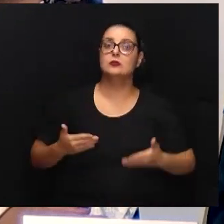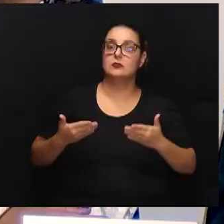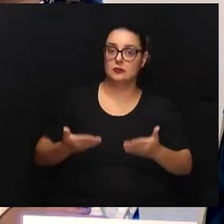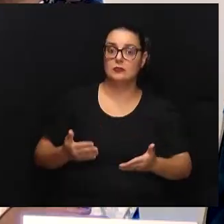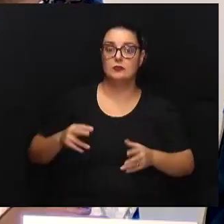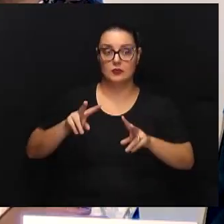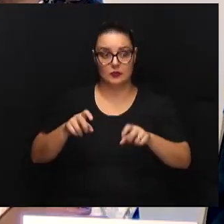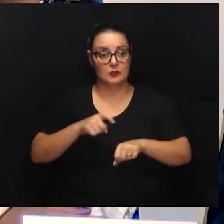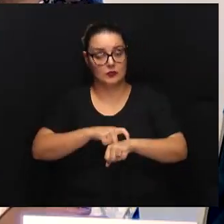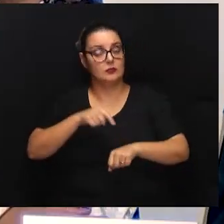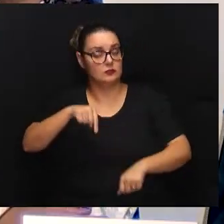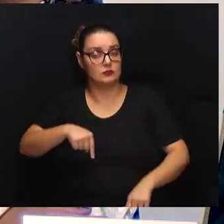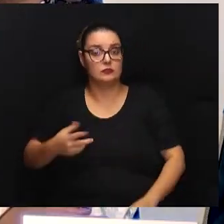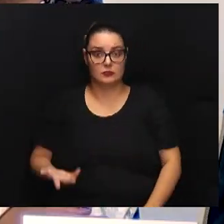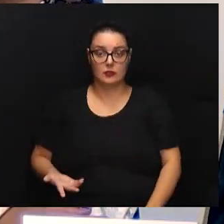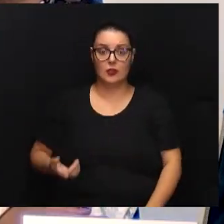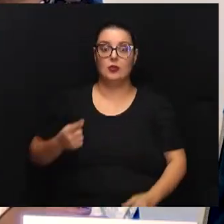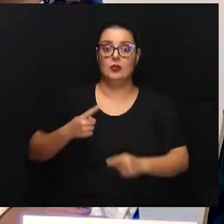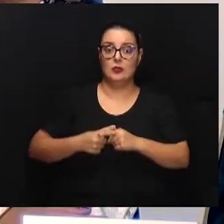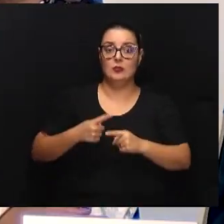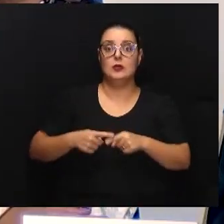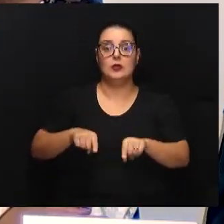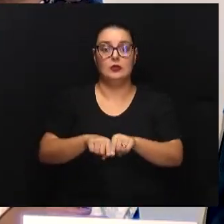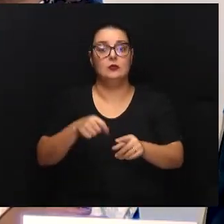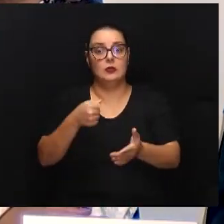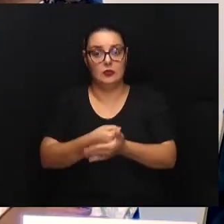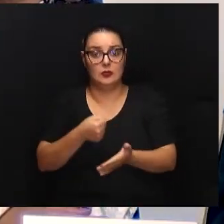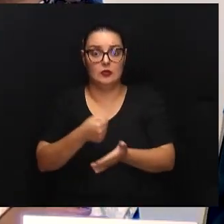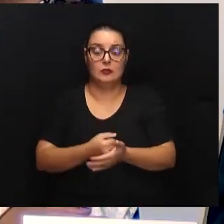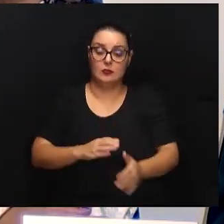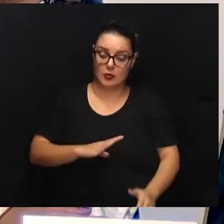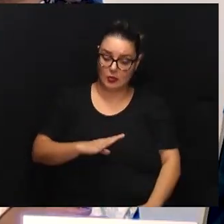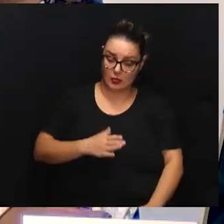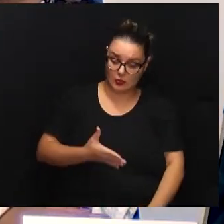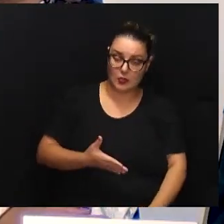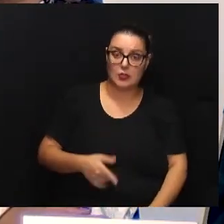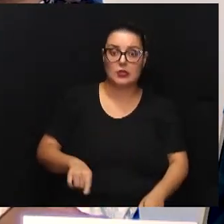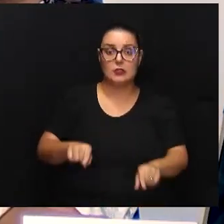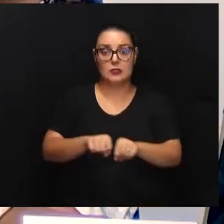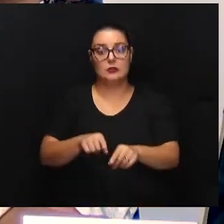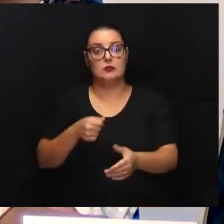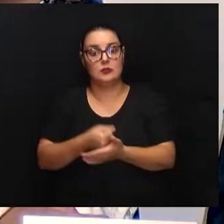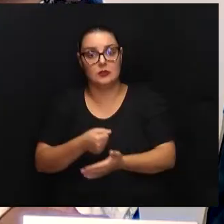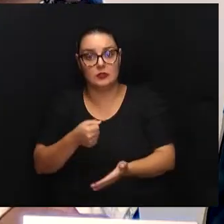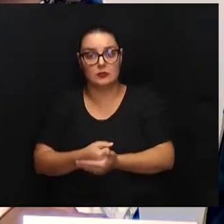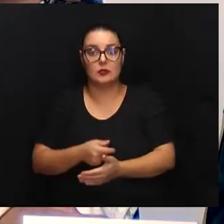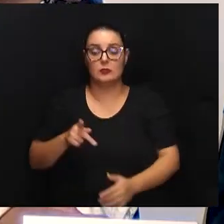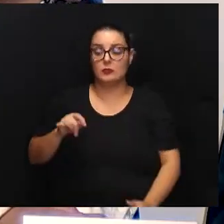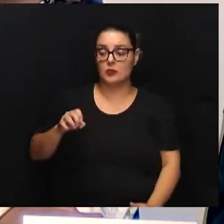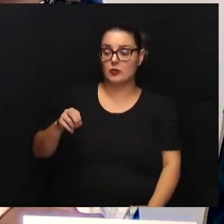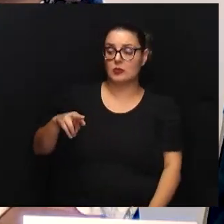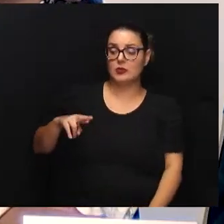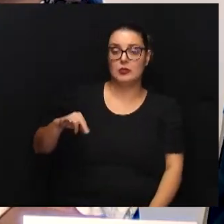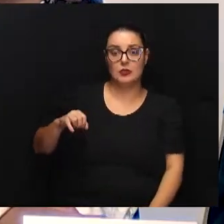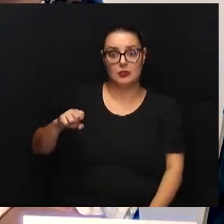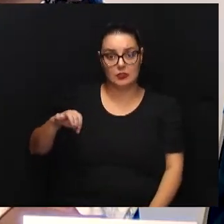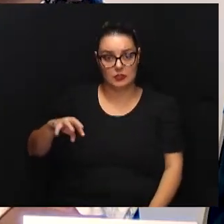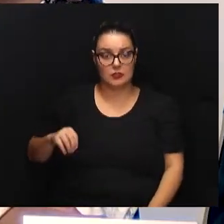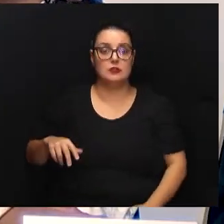vai exigir coragem, também vai exigir pioneirismo, também vai exigir protagonismo, e vai